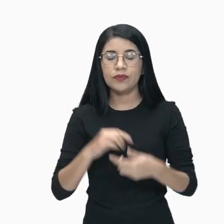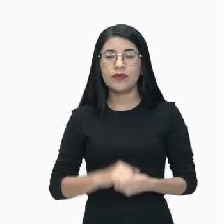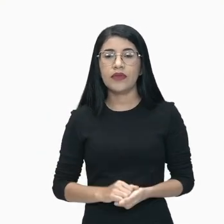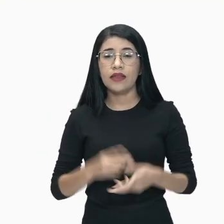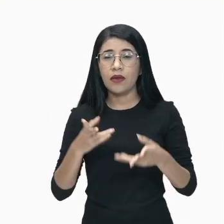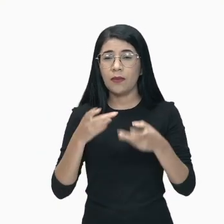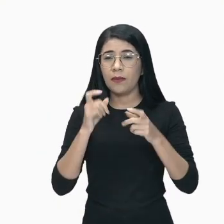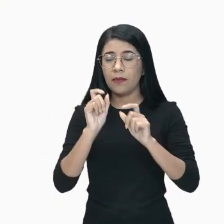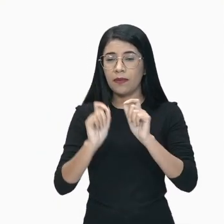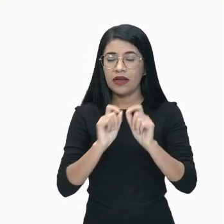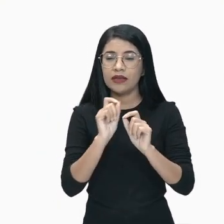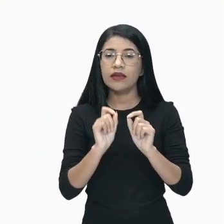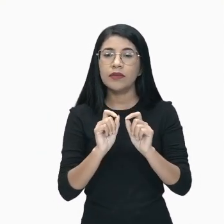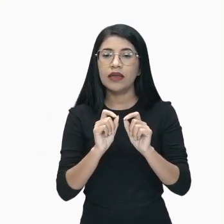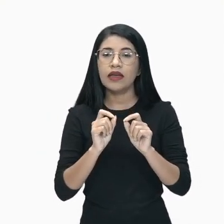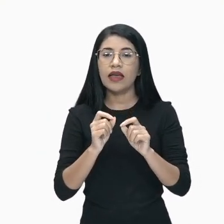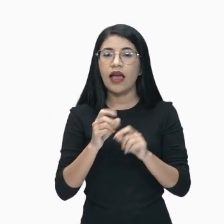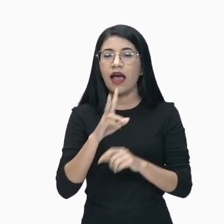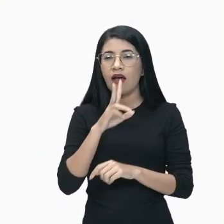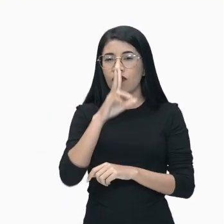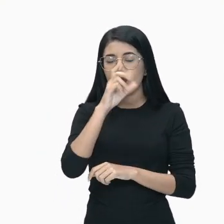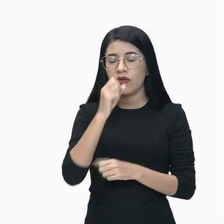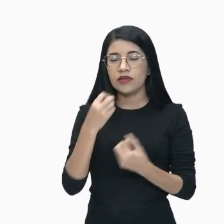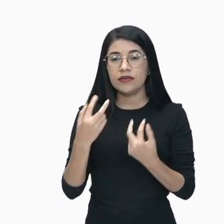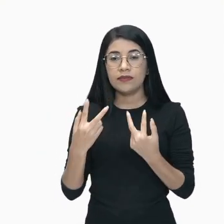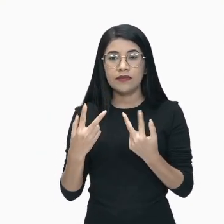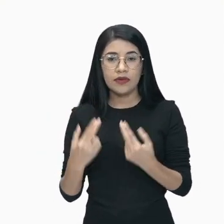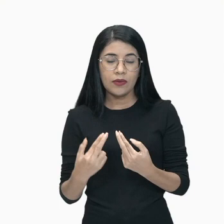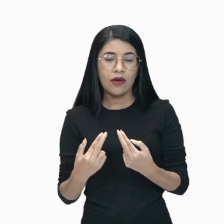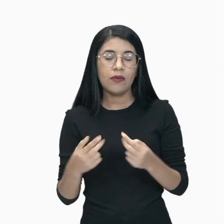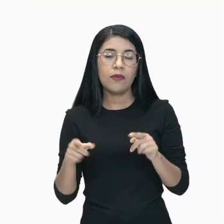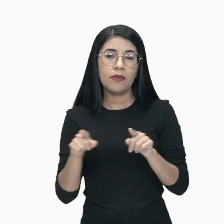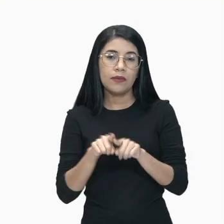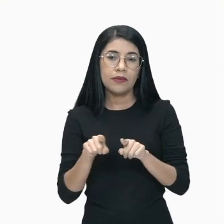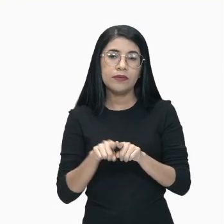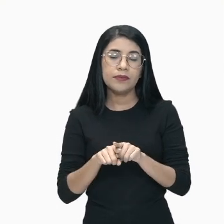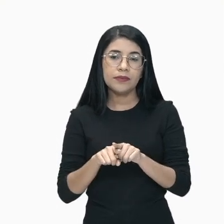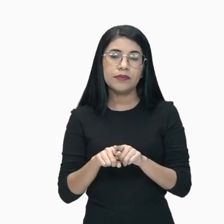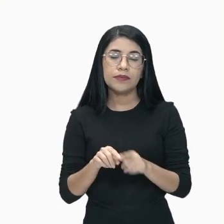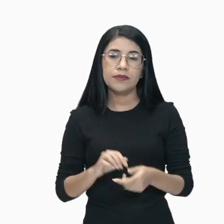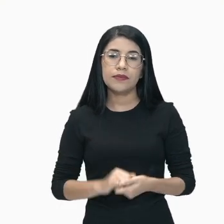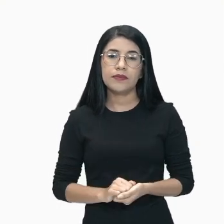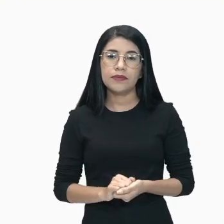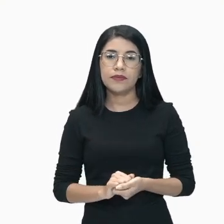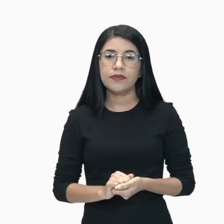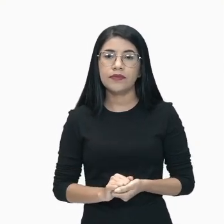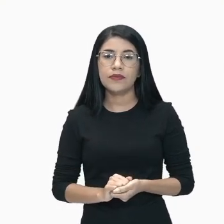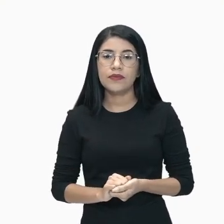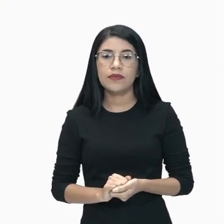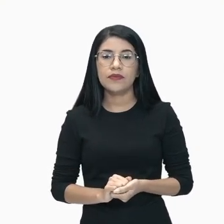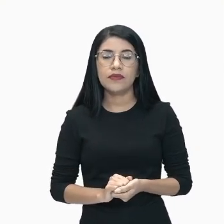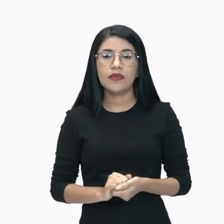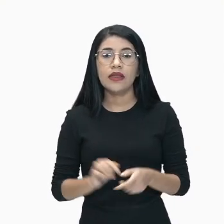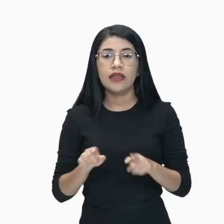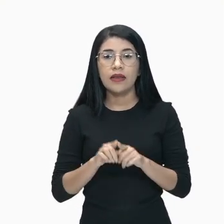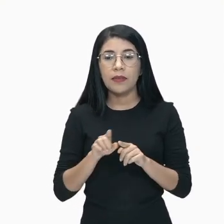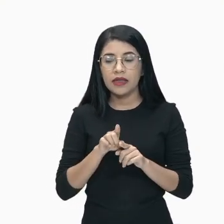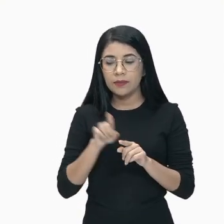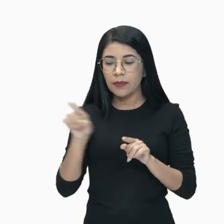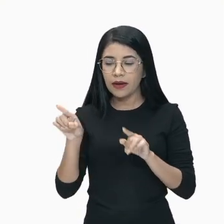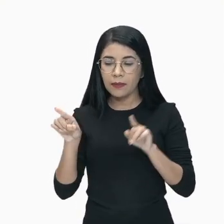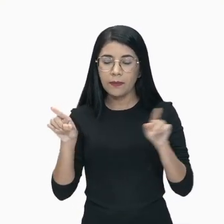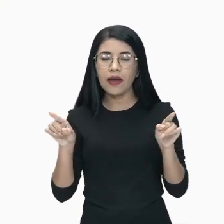a mesma intensidade, eu vou ter o mesmo intensidade ou módulo, vou ter a mesma direção,